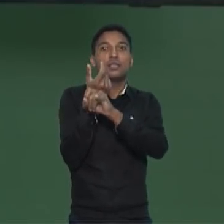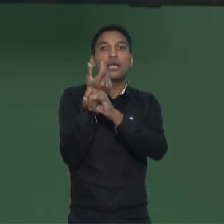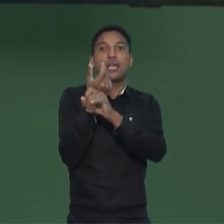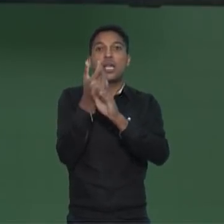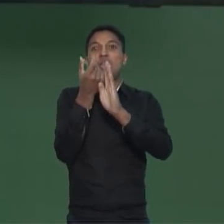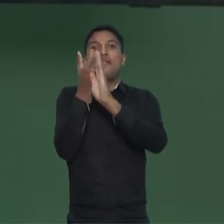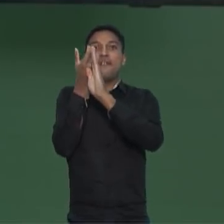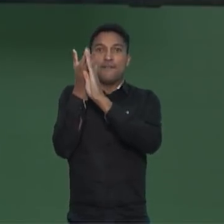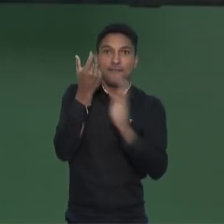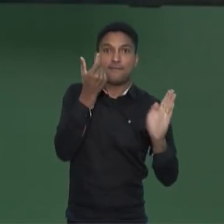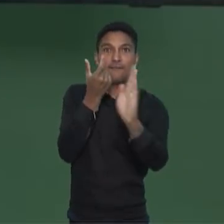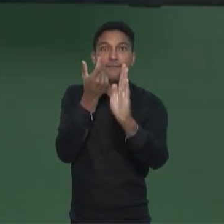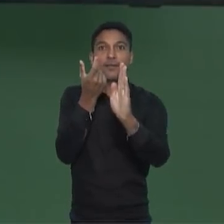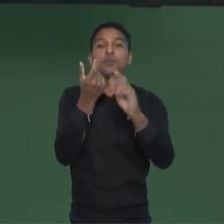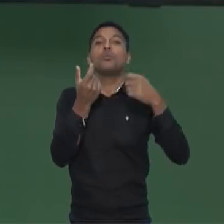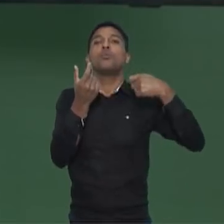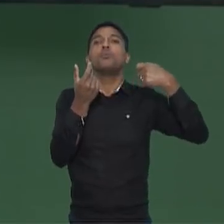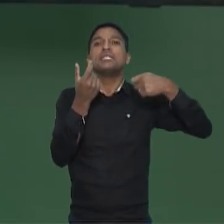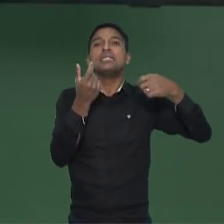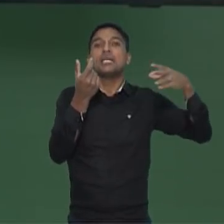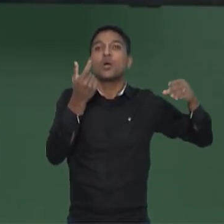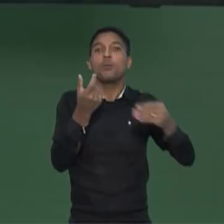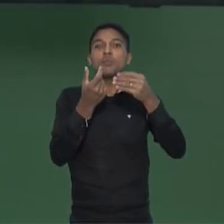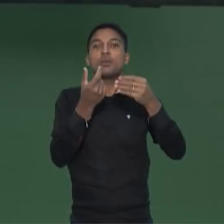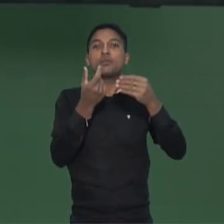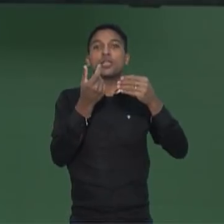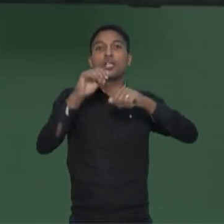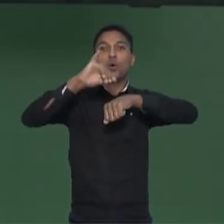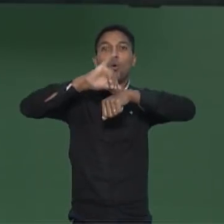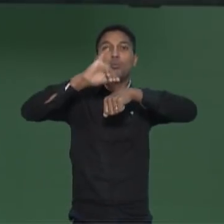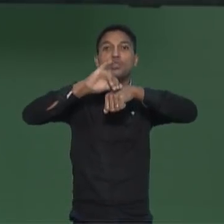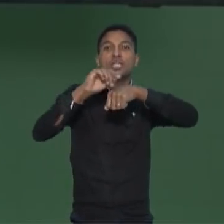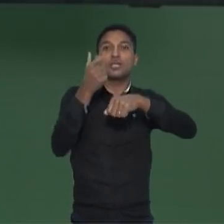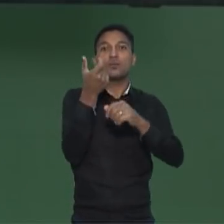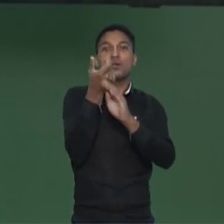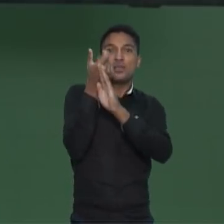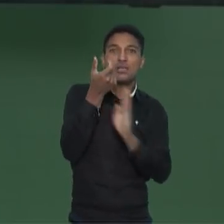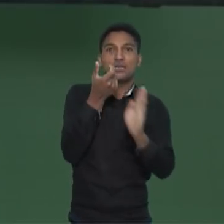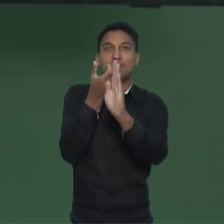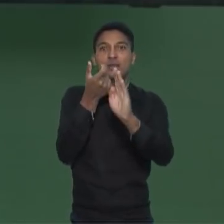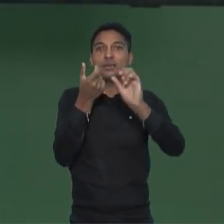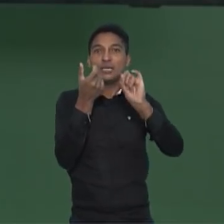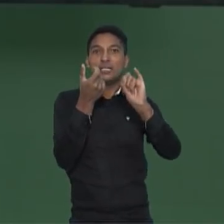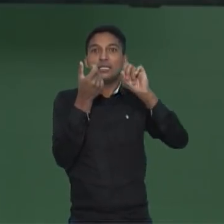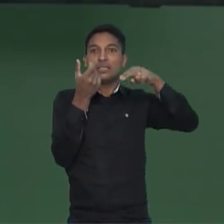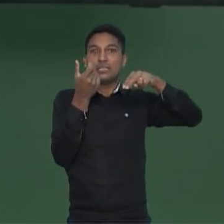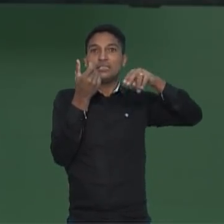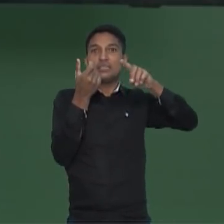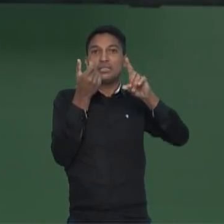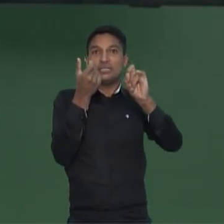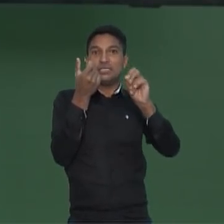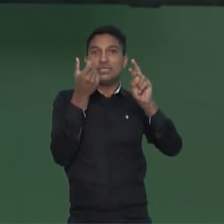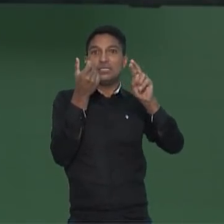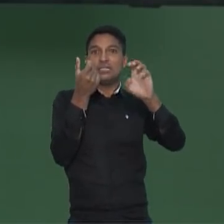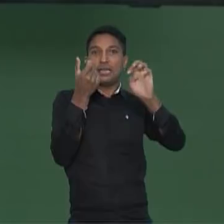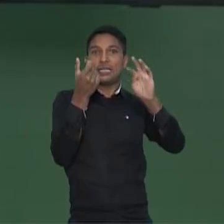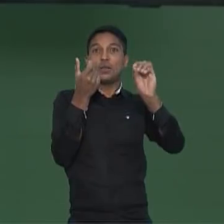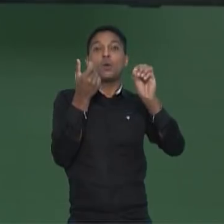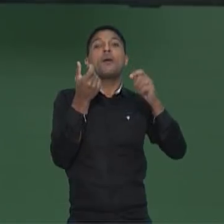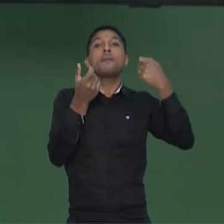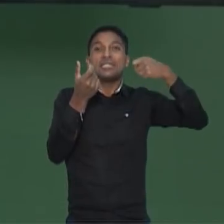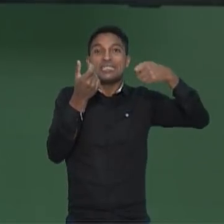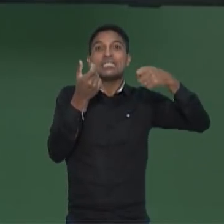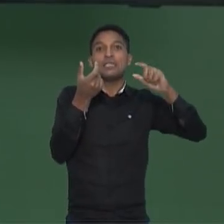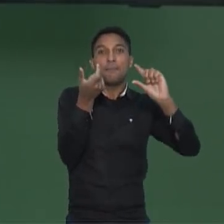um objeto indireto. O seu complemento, sim, tem uma preposição. E